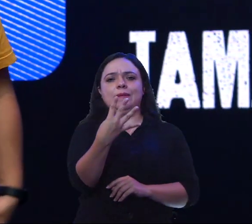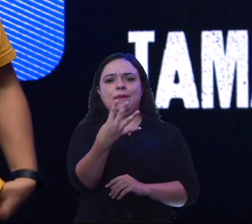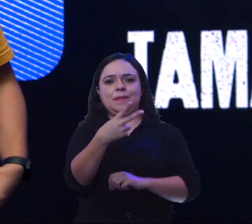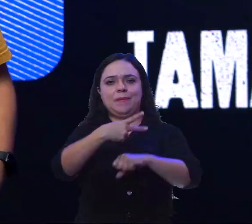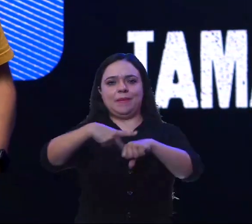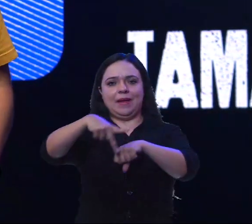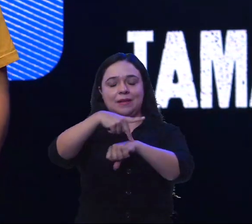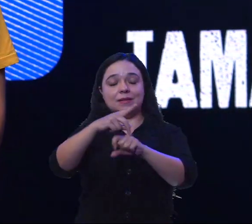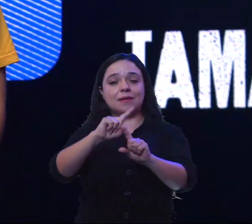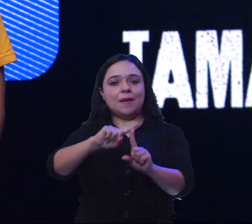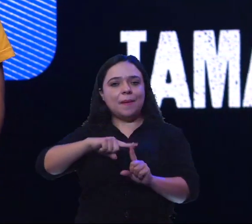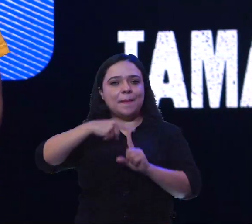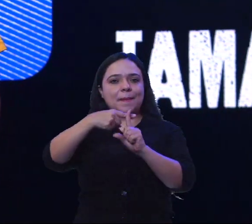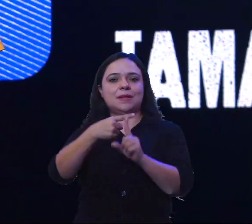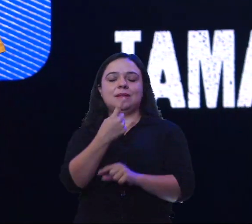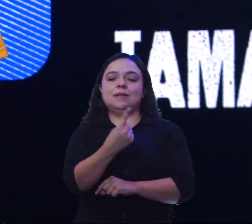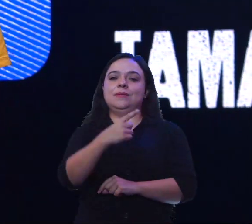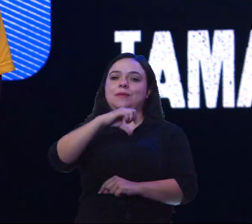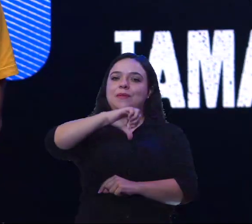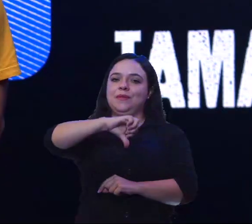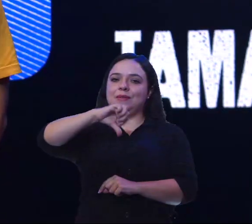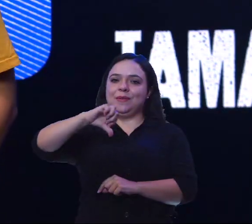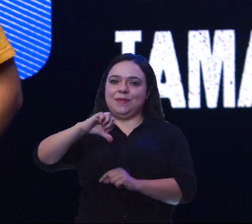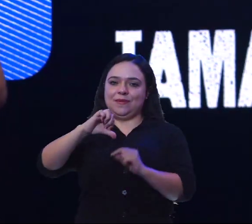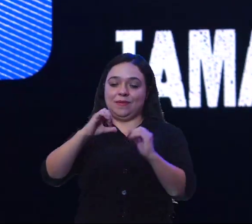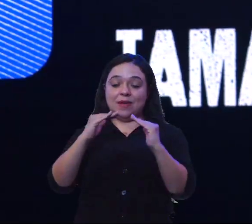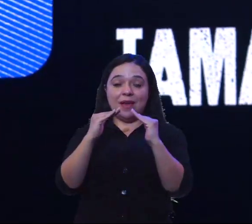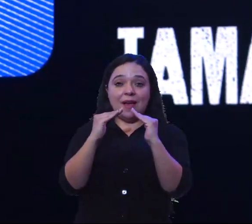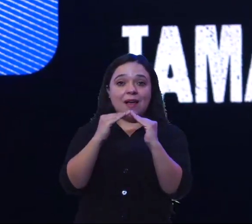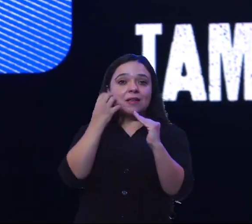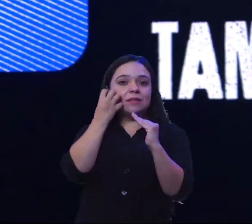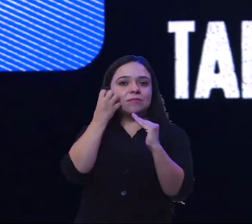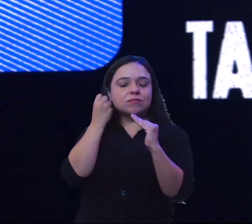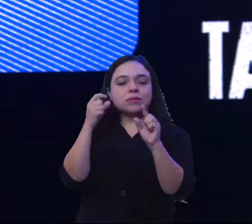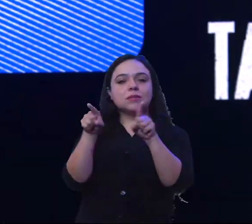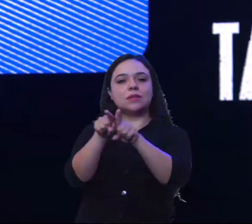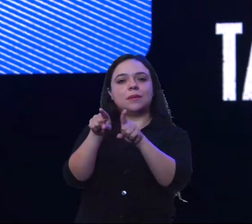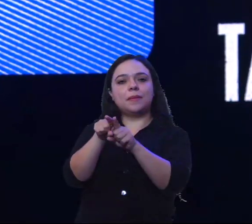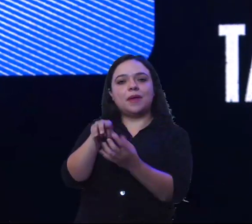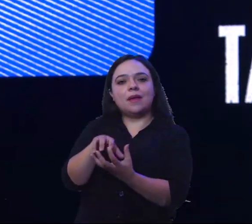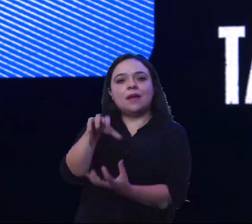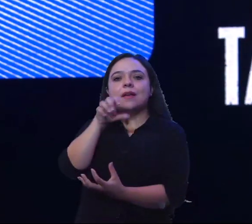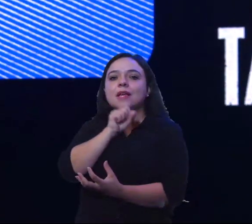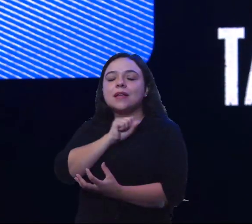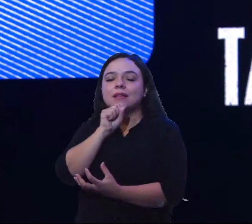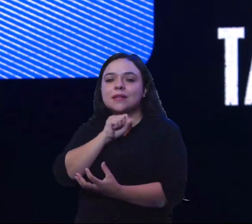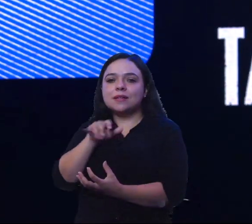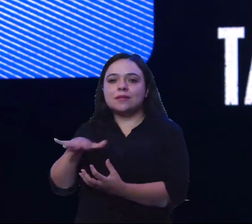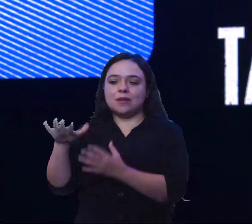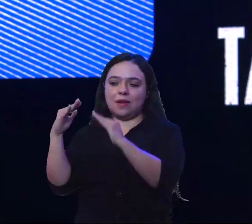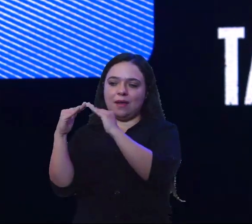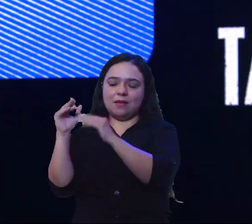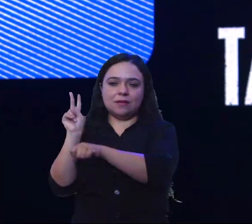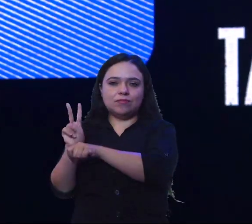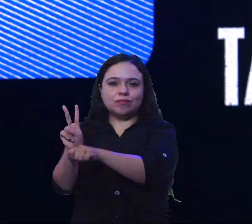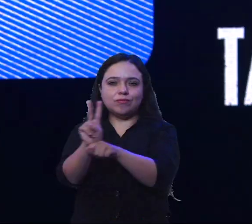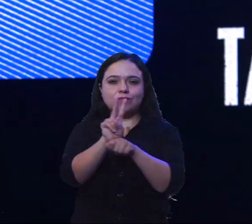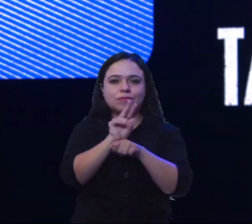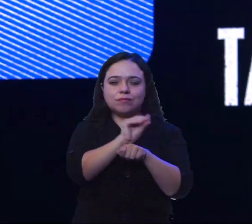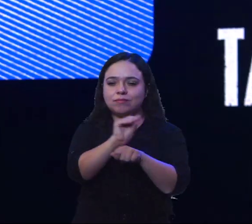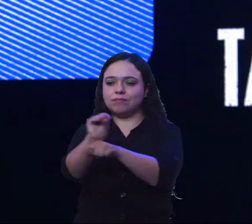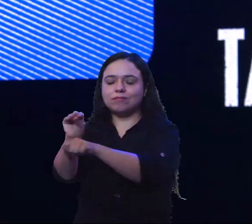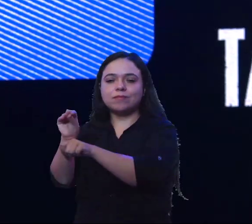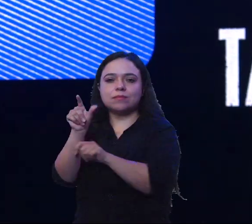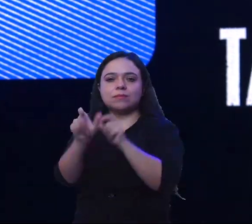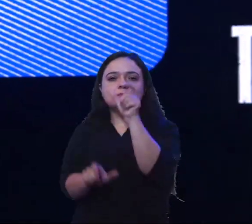orfanatos, 144 casas para pessoas com idade já avançada, atendem mais de 1,5 milhão de pessoas por ano